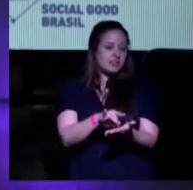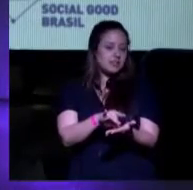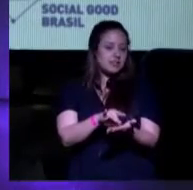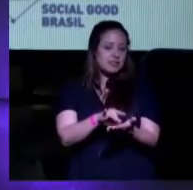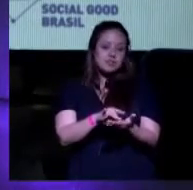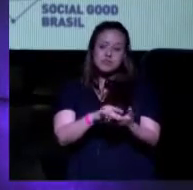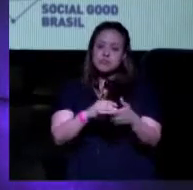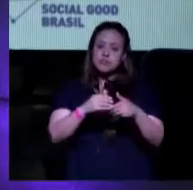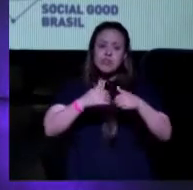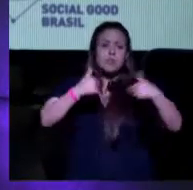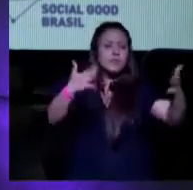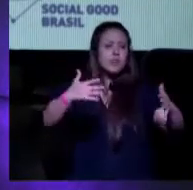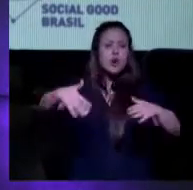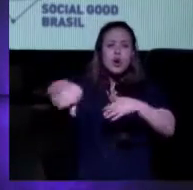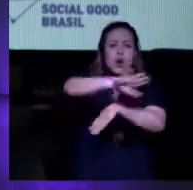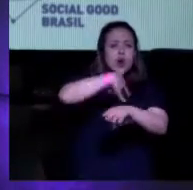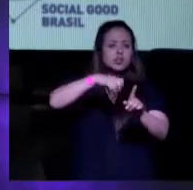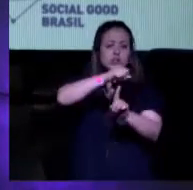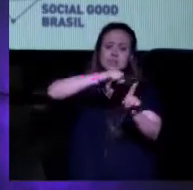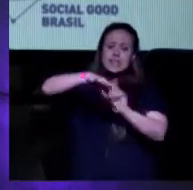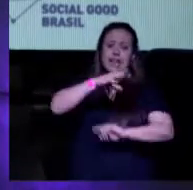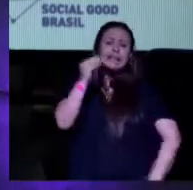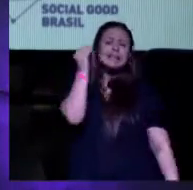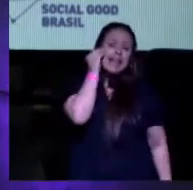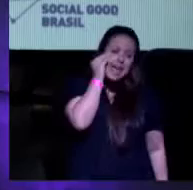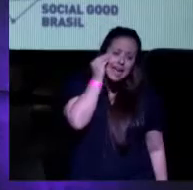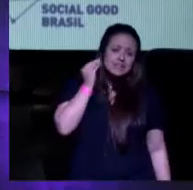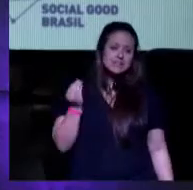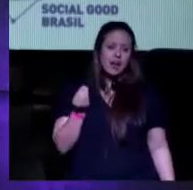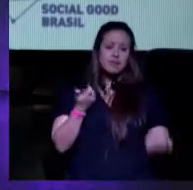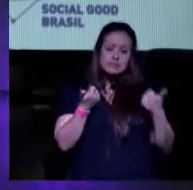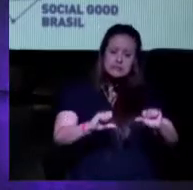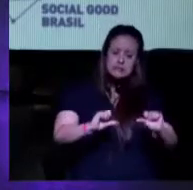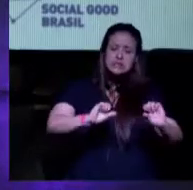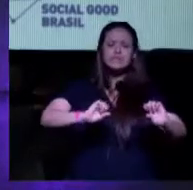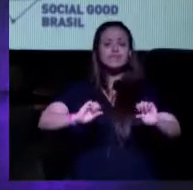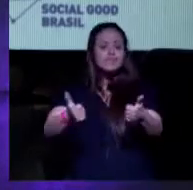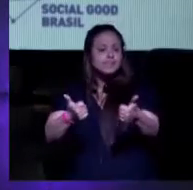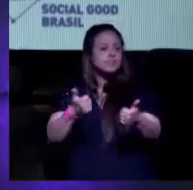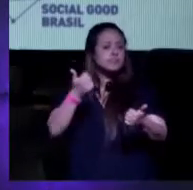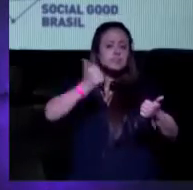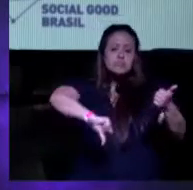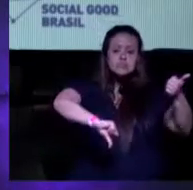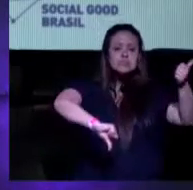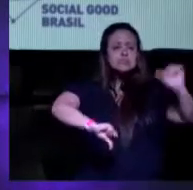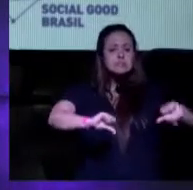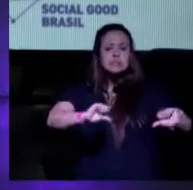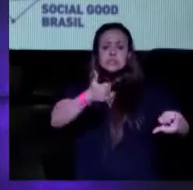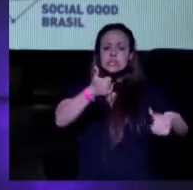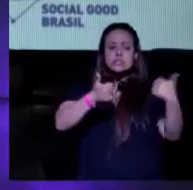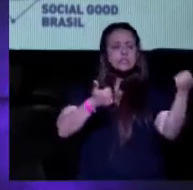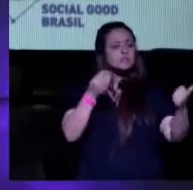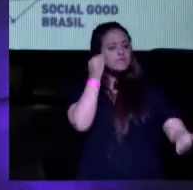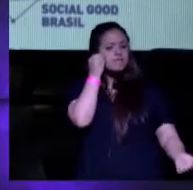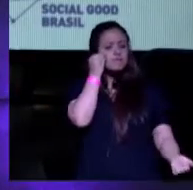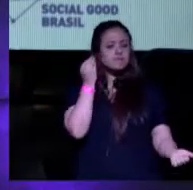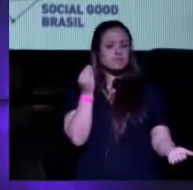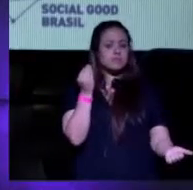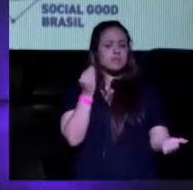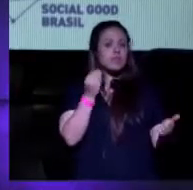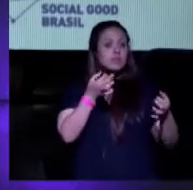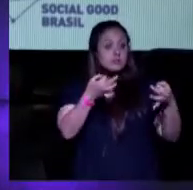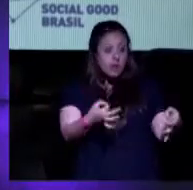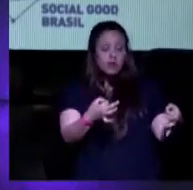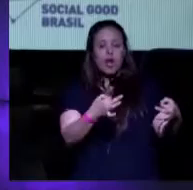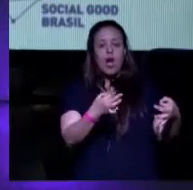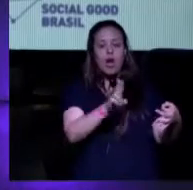diferença real na vida das pessoas então a gente olhar para o futuro entender como ele impacta mas é na verdade como que a gente traz